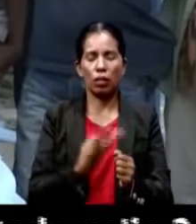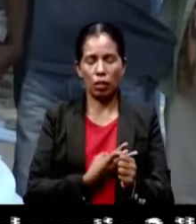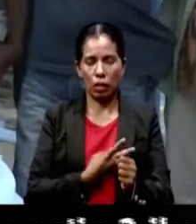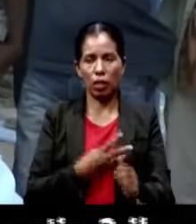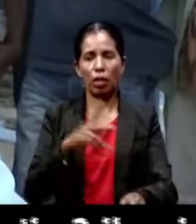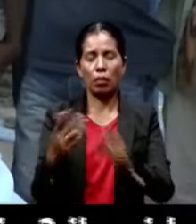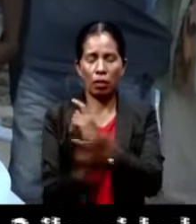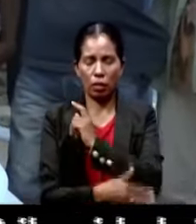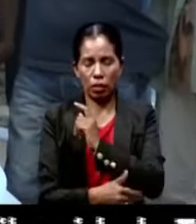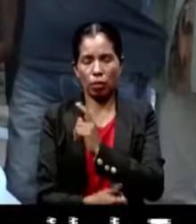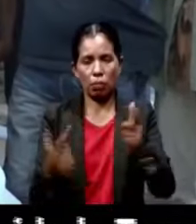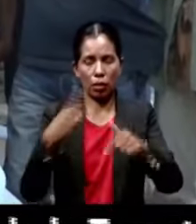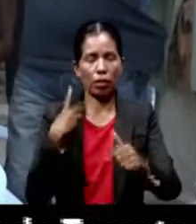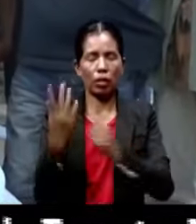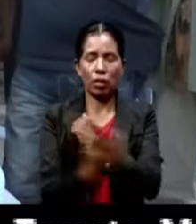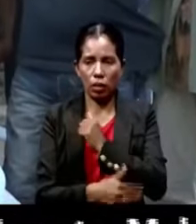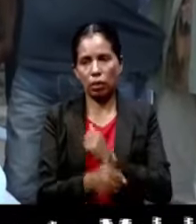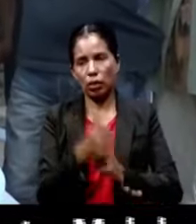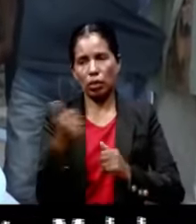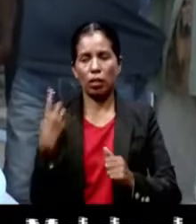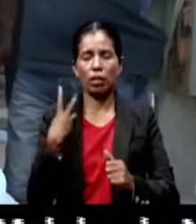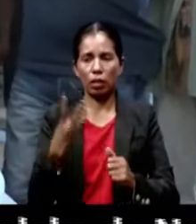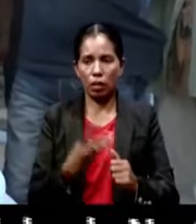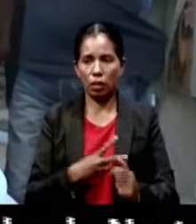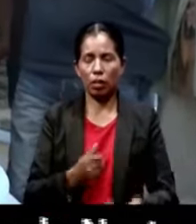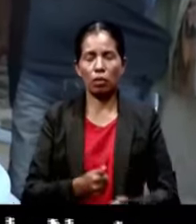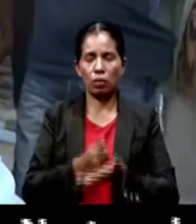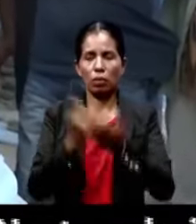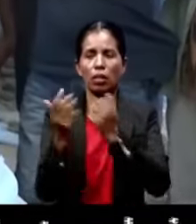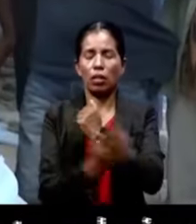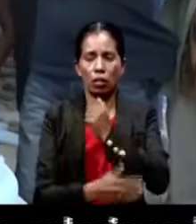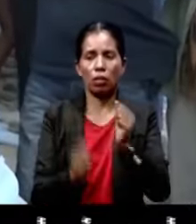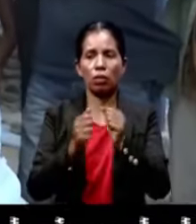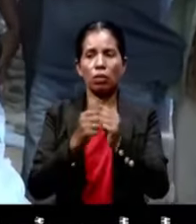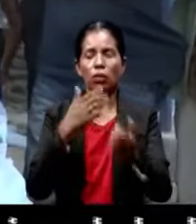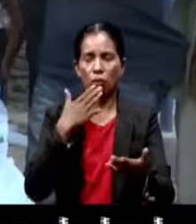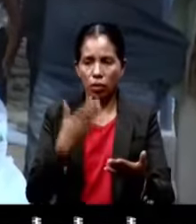com a itinerai no selo. Nessa sana, para sana, na sauna de dia,